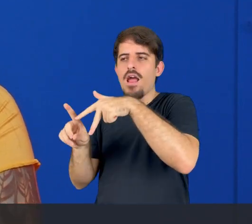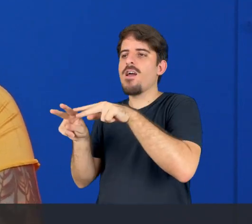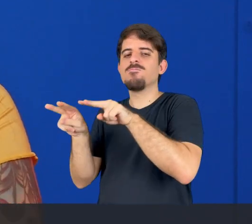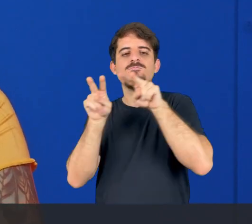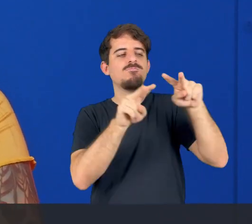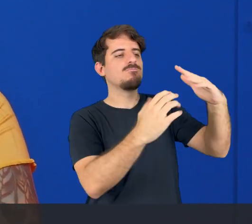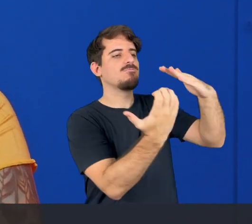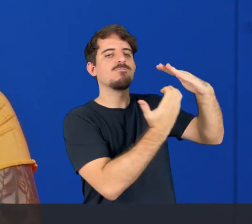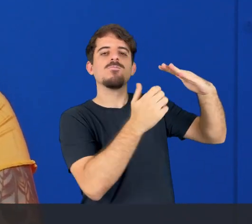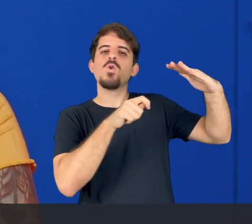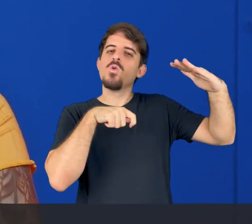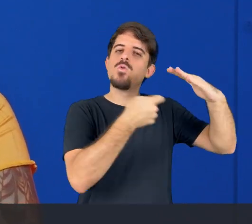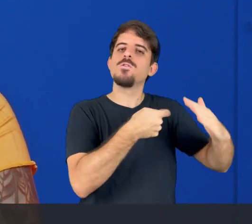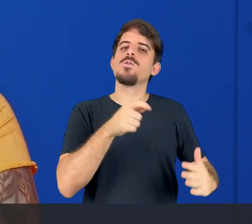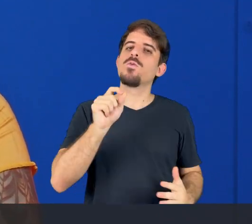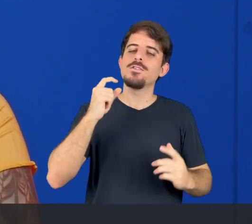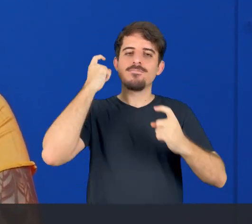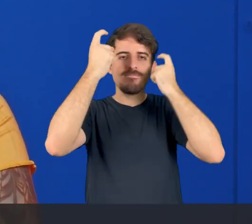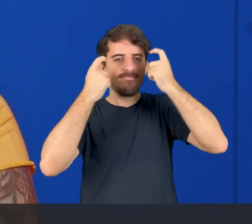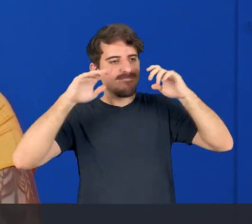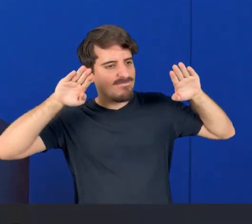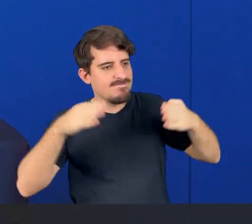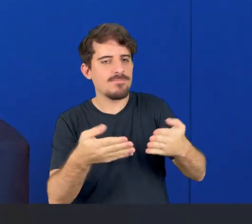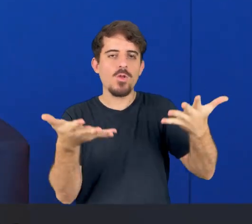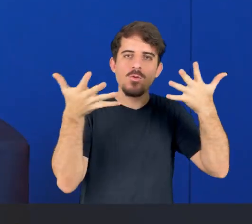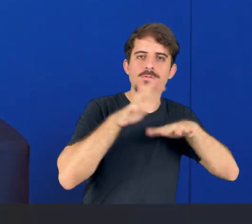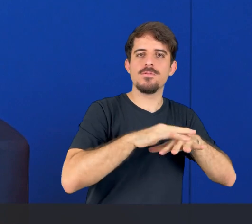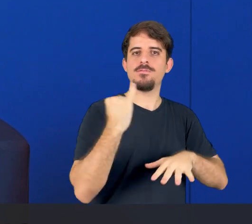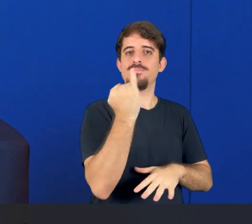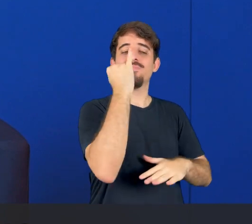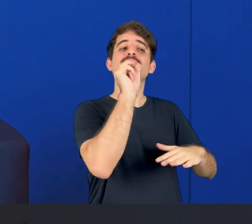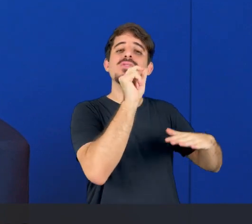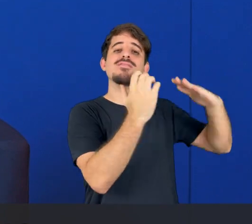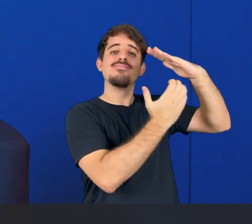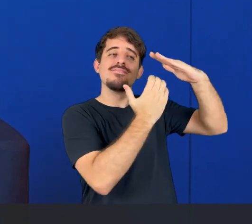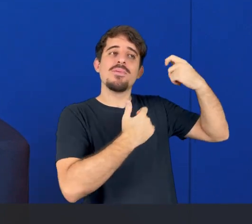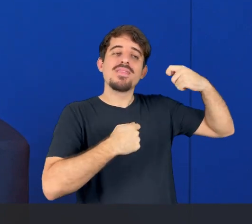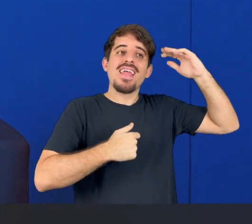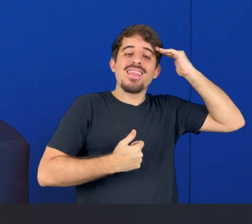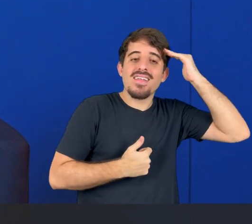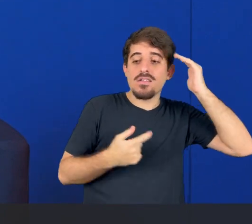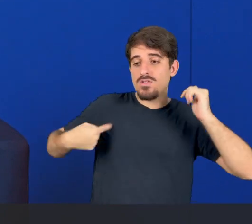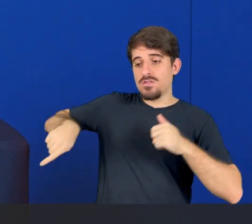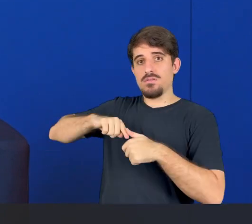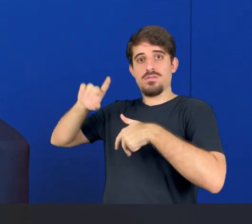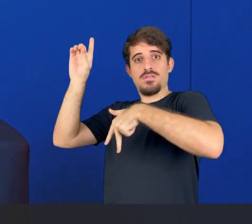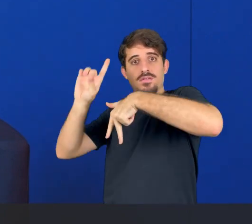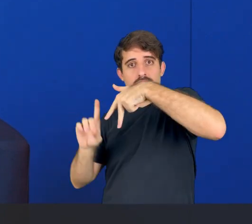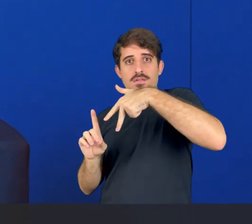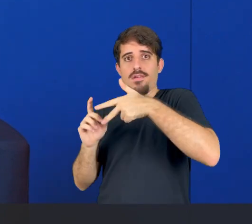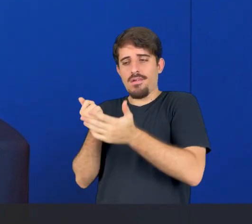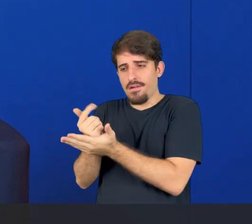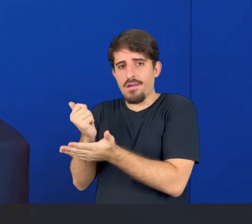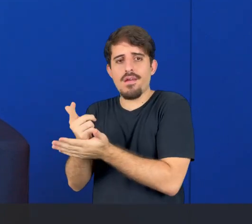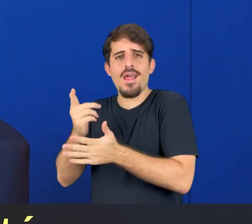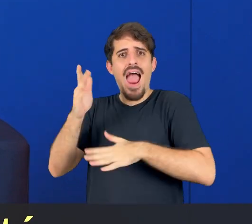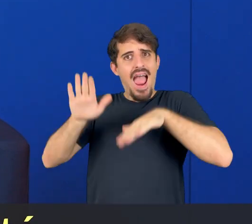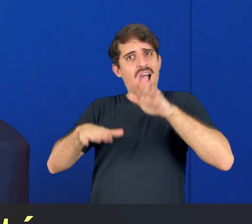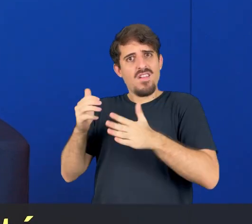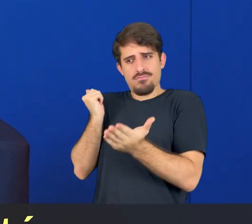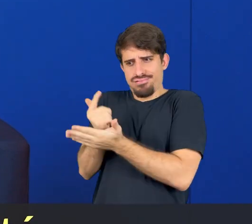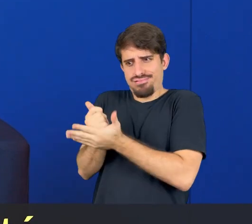ver o quanto a empresa se preocupa com essa inclusão. É muito importante que as marcas entendam que nós, pessoas com deficiência, também somos um